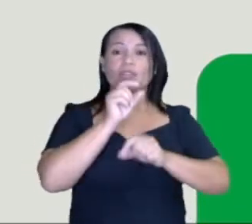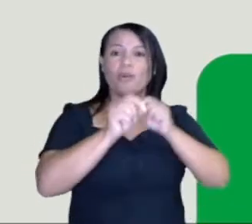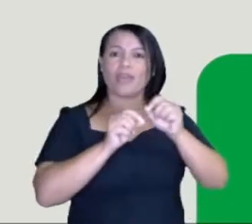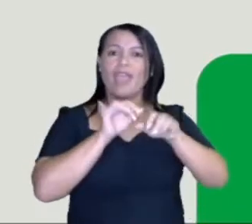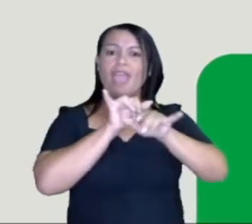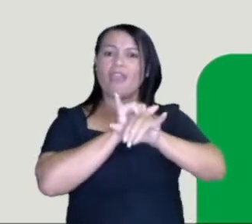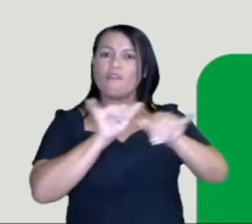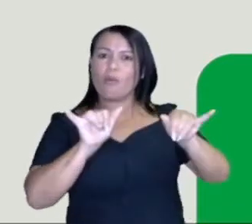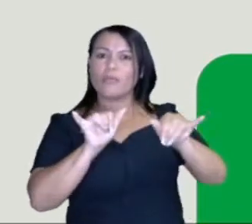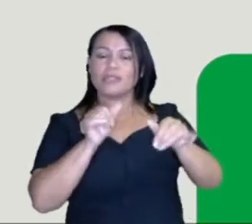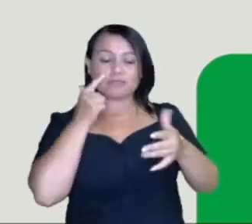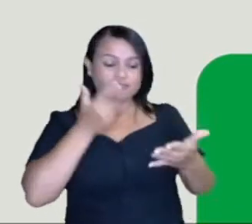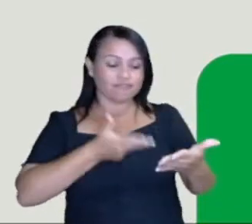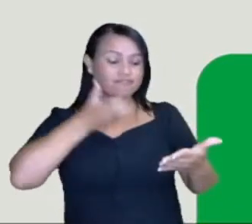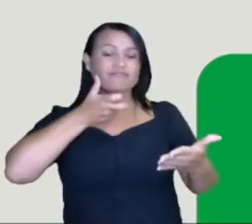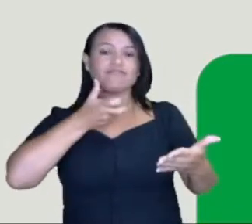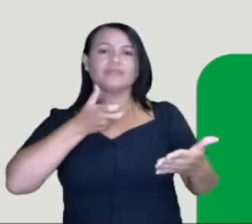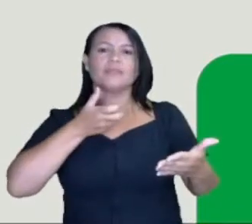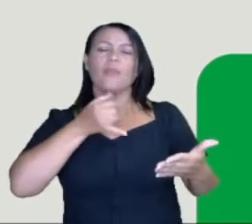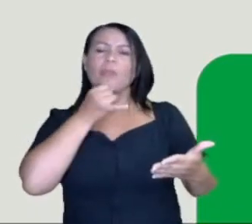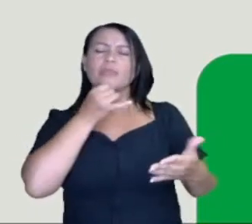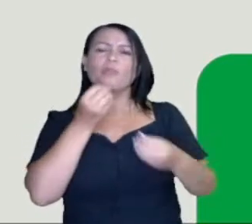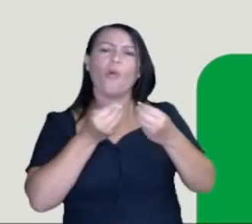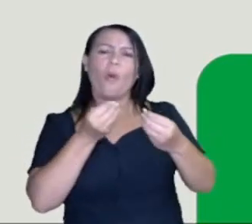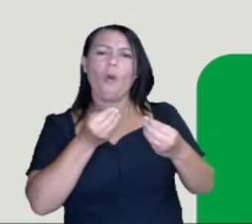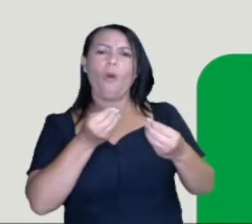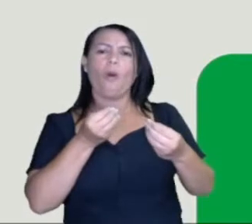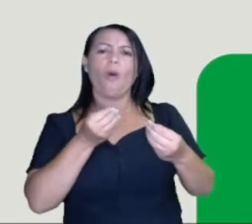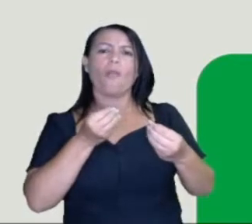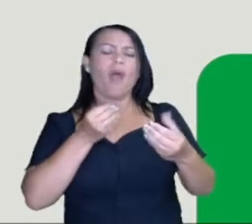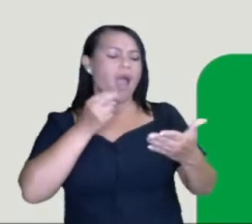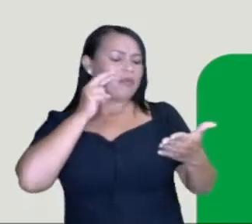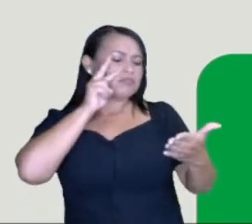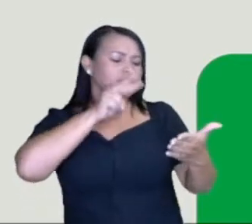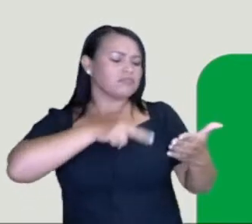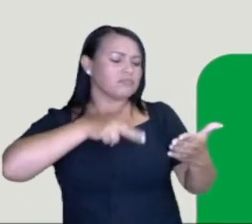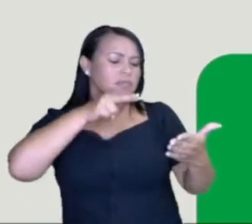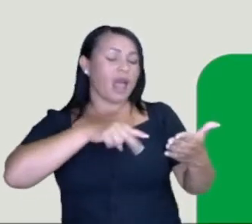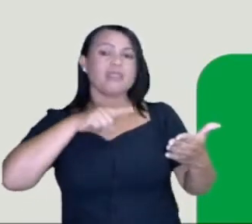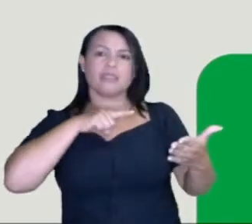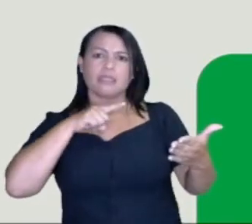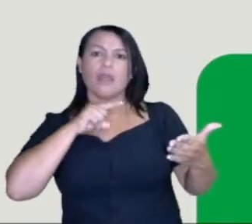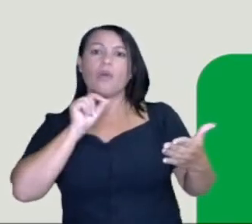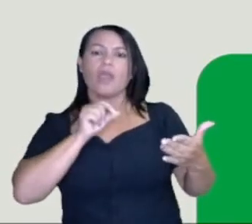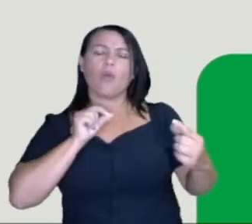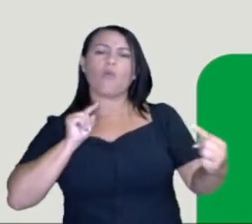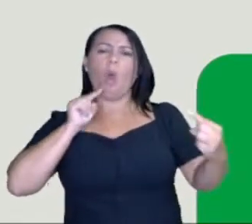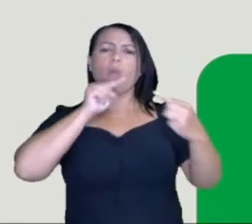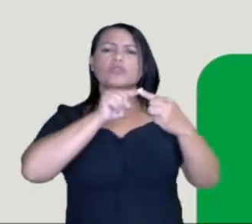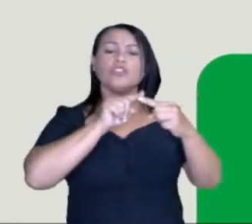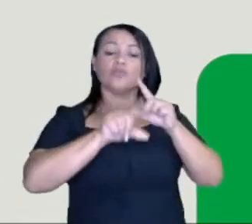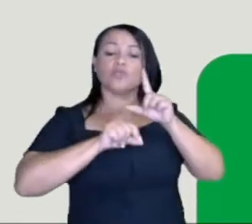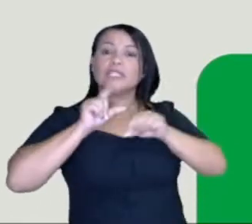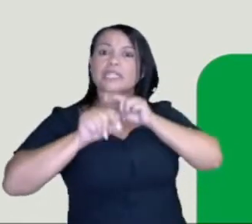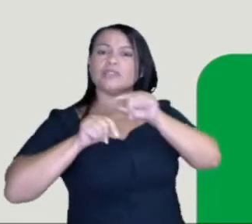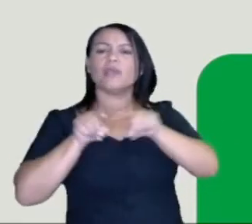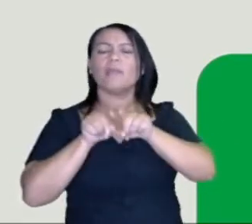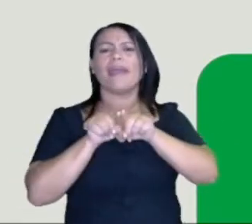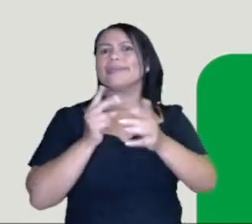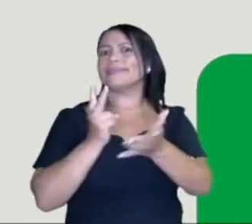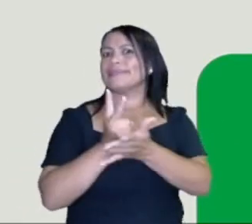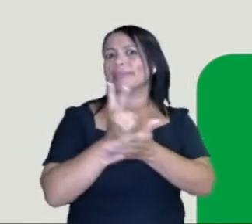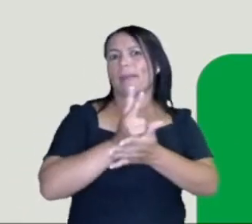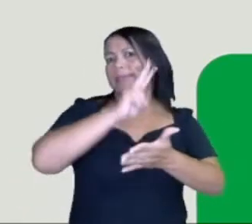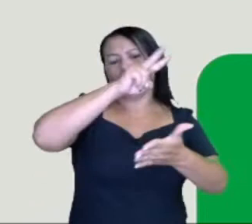está interessado. Por meio do scanning, o leitor é objetivo e seletivo e nem sempre precisa